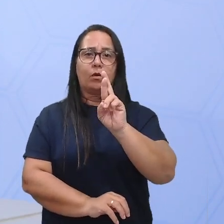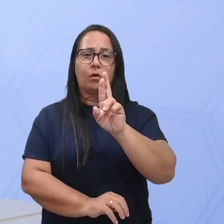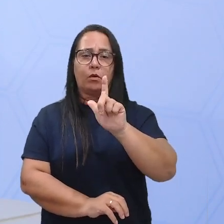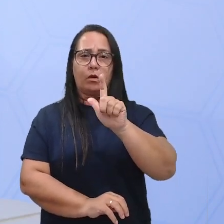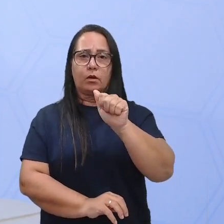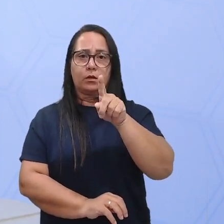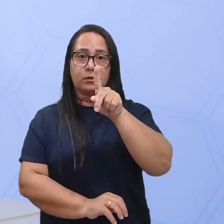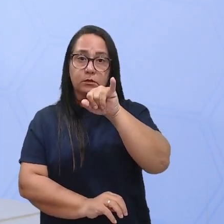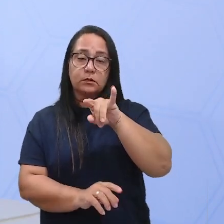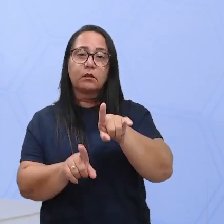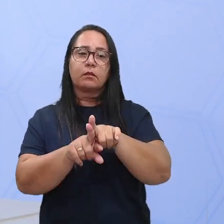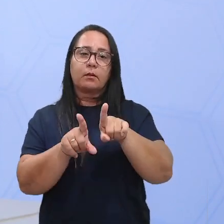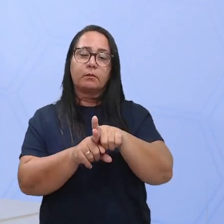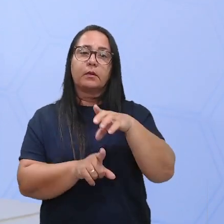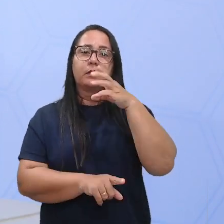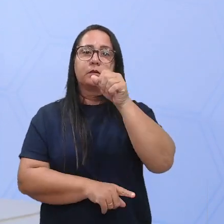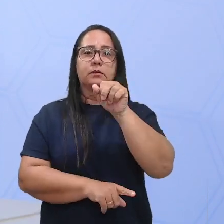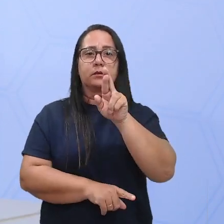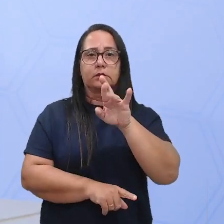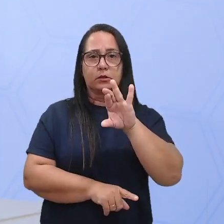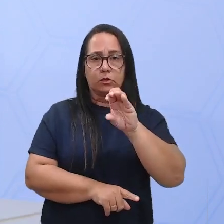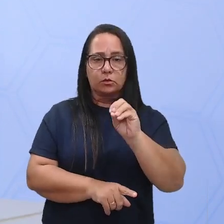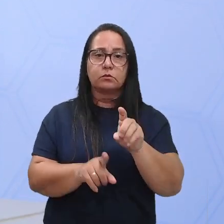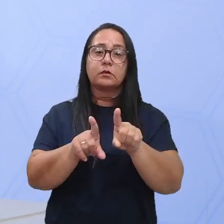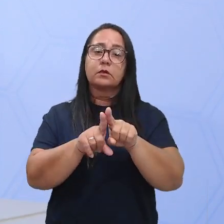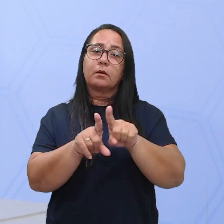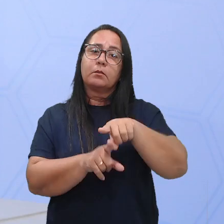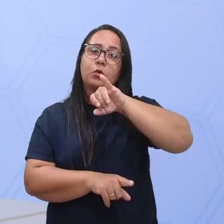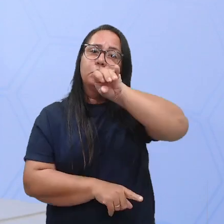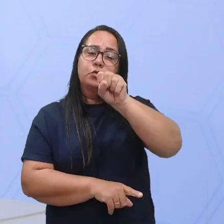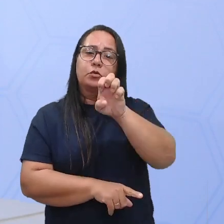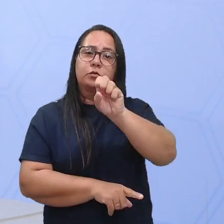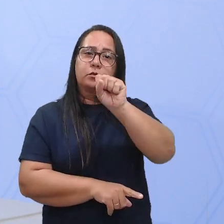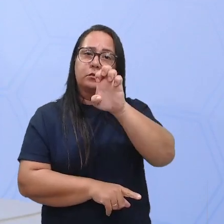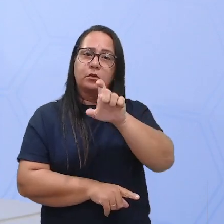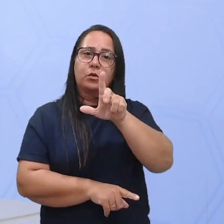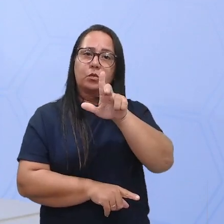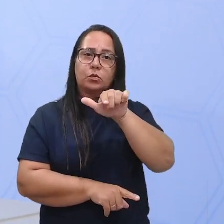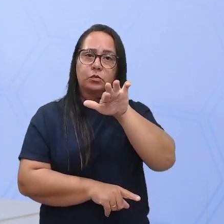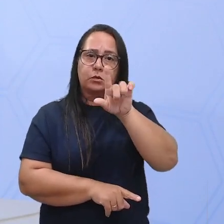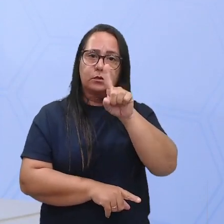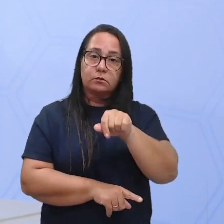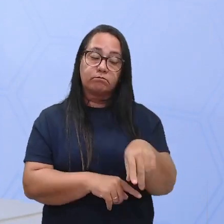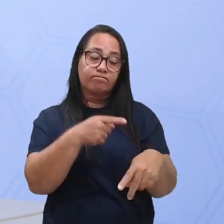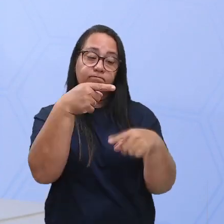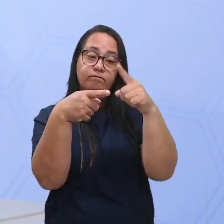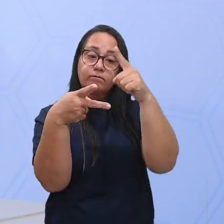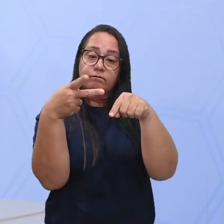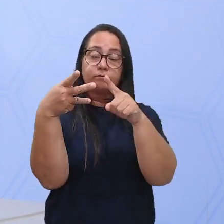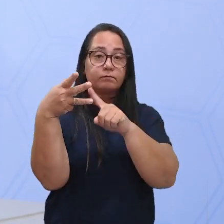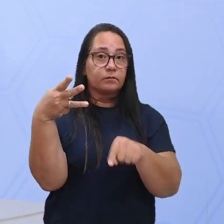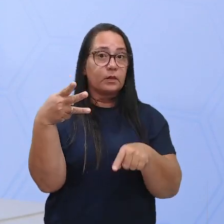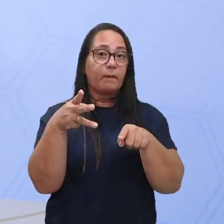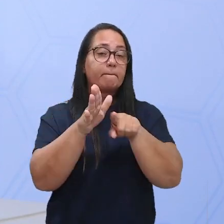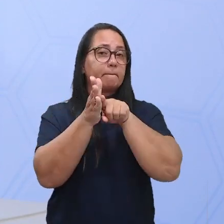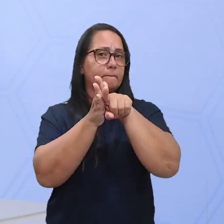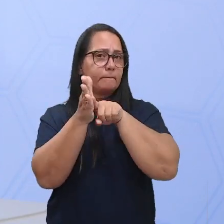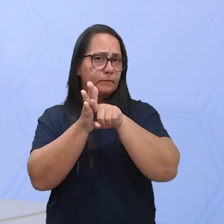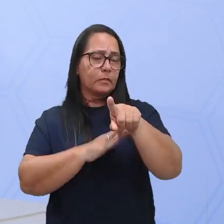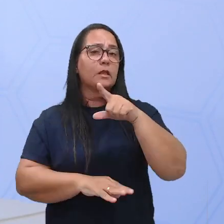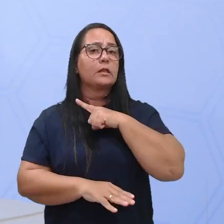Círio Pocente e José Luiz Fiorin. São 3 pesquisadores que